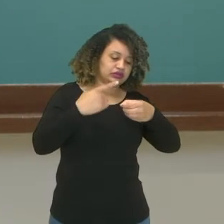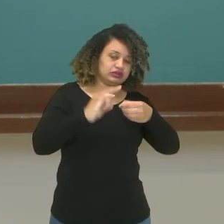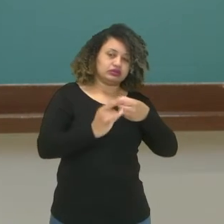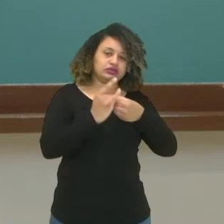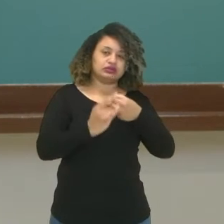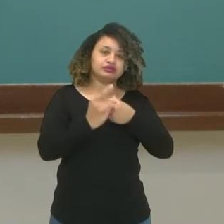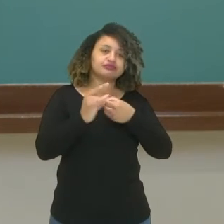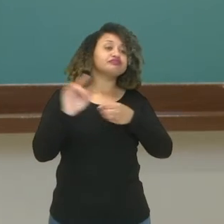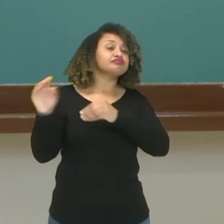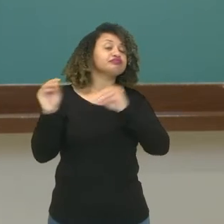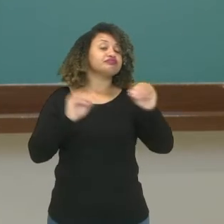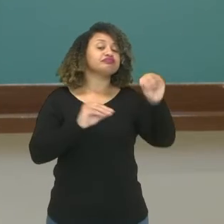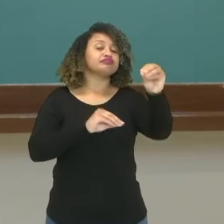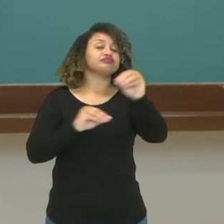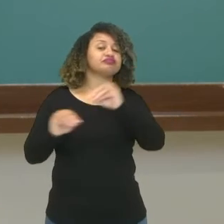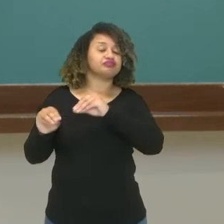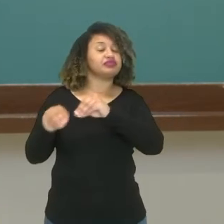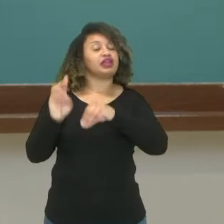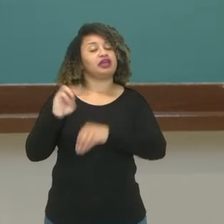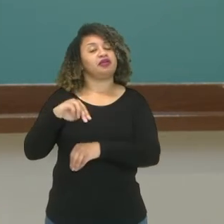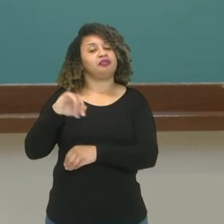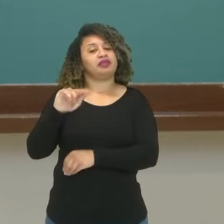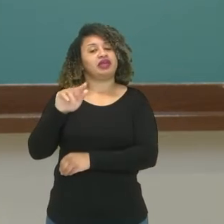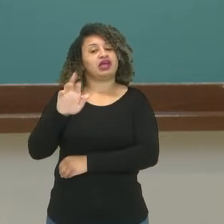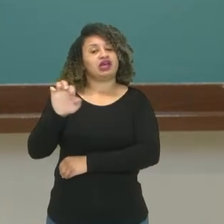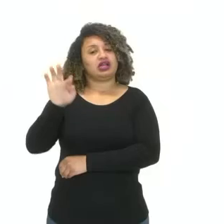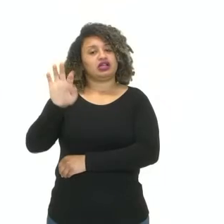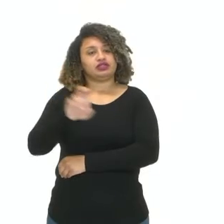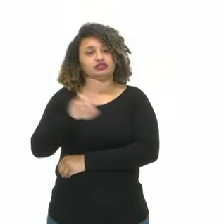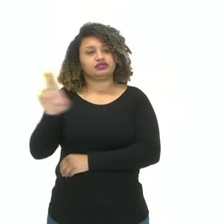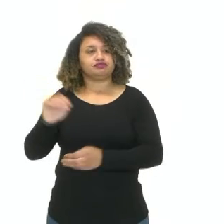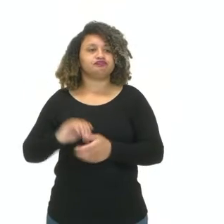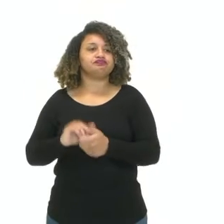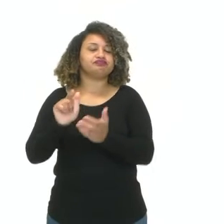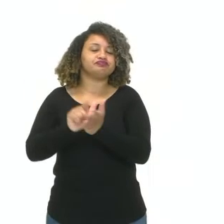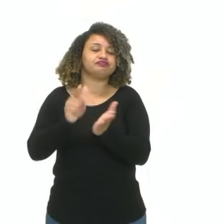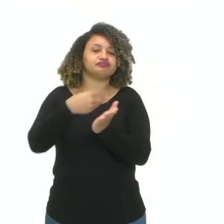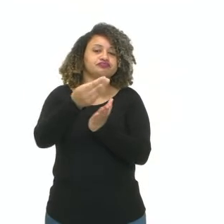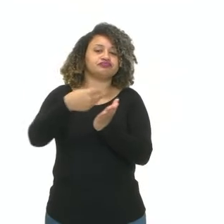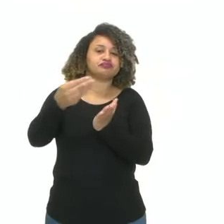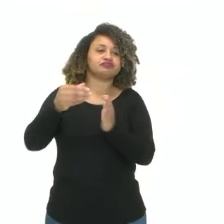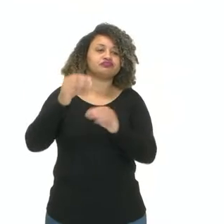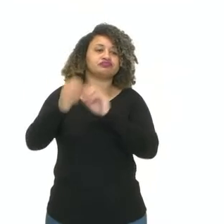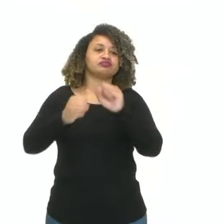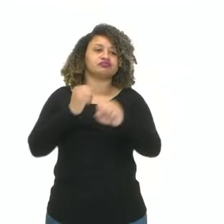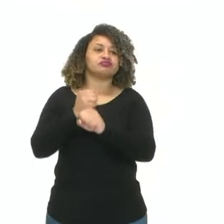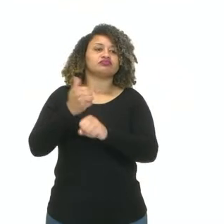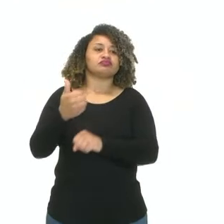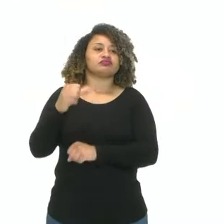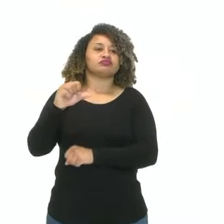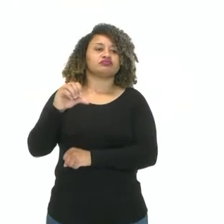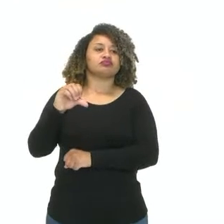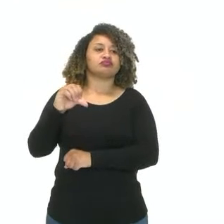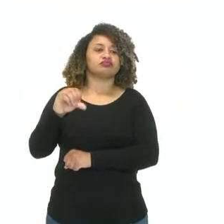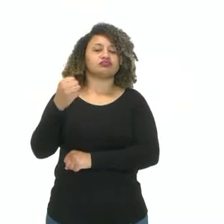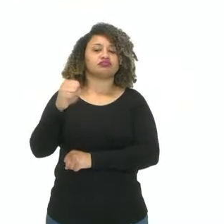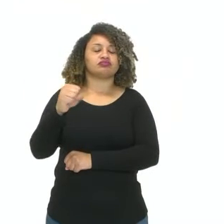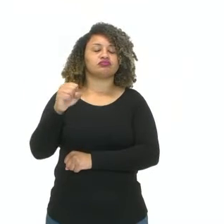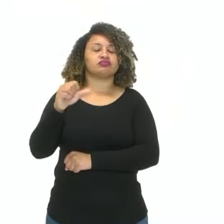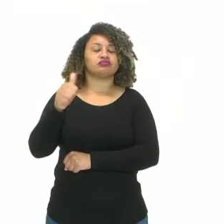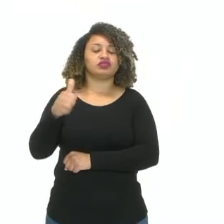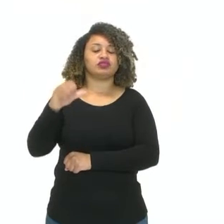cidade. O panfleto de 1908, que vamos analisar agora, sempre